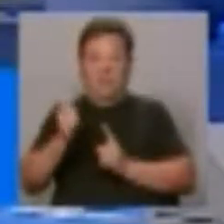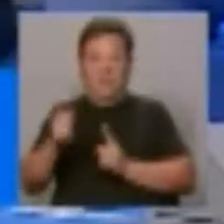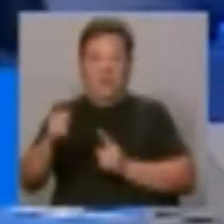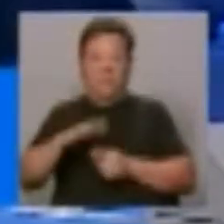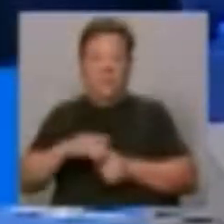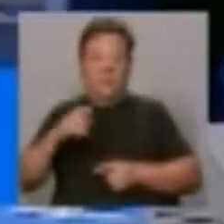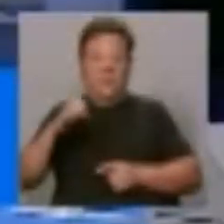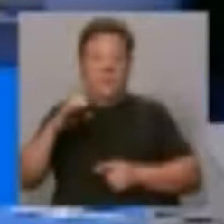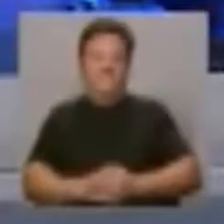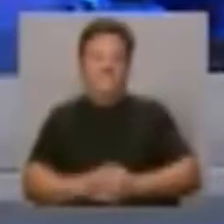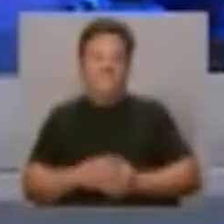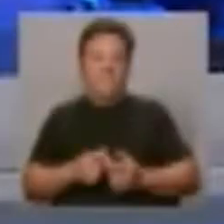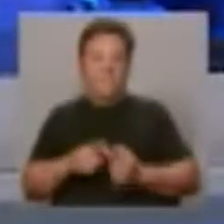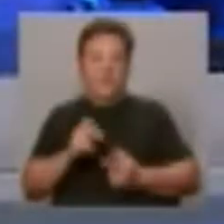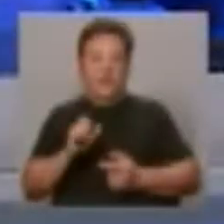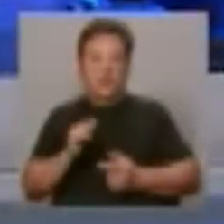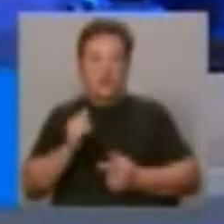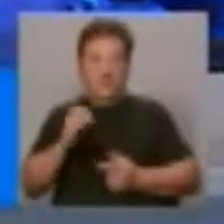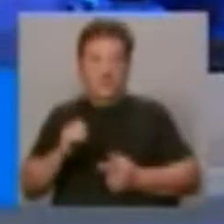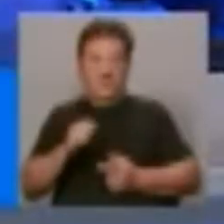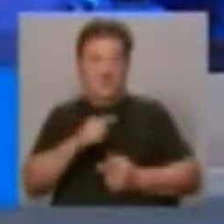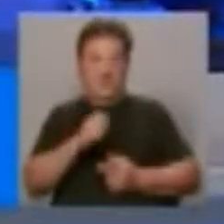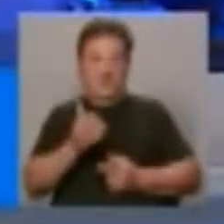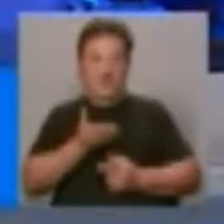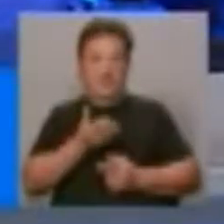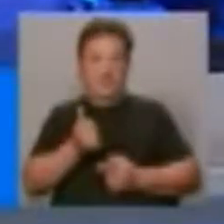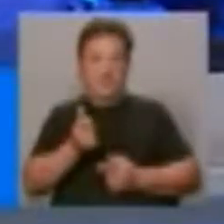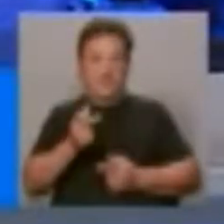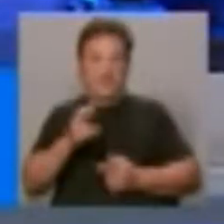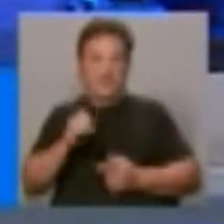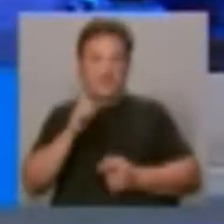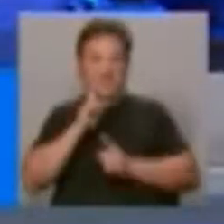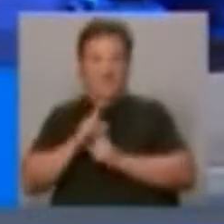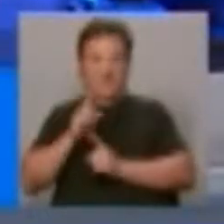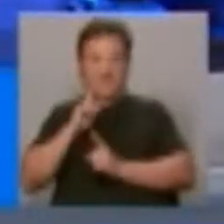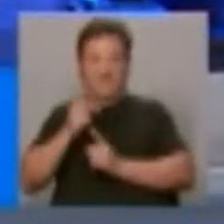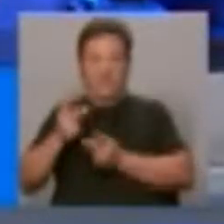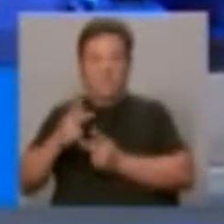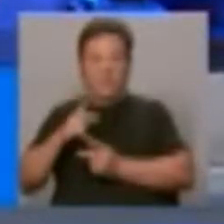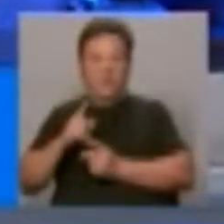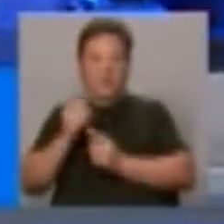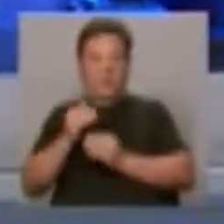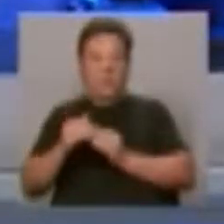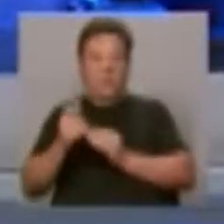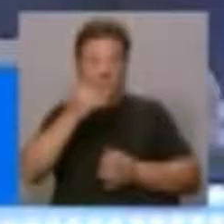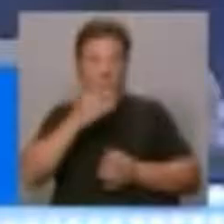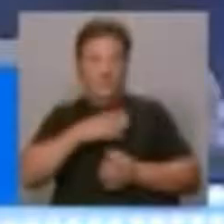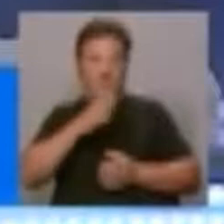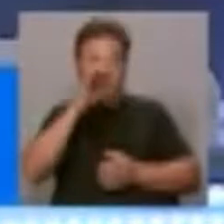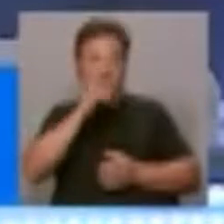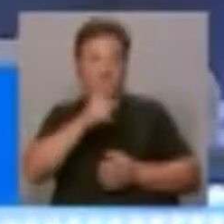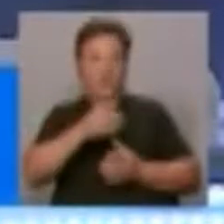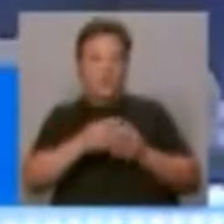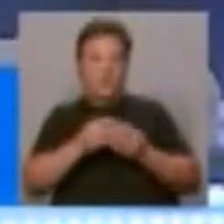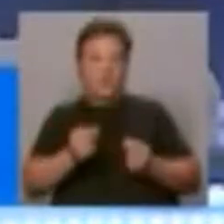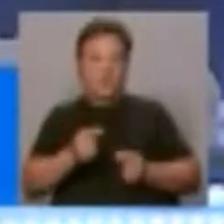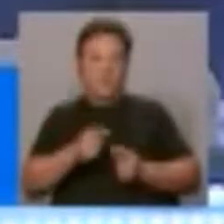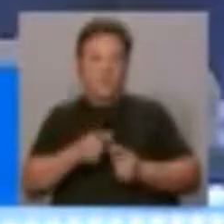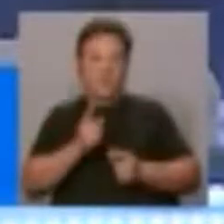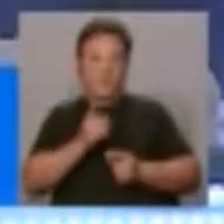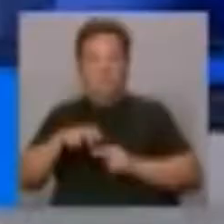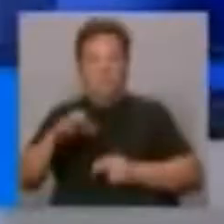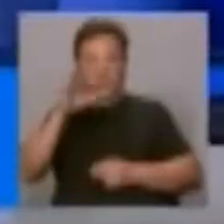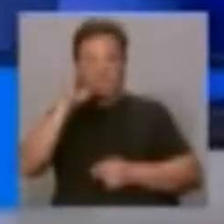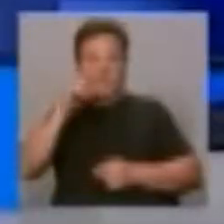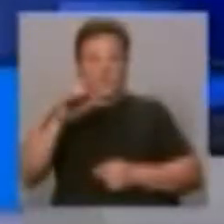salário mínimo não subir em janeiro, a DBRS manteve o rating de Portugal um nível acima de lixo. A resolva pela via administrativa